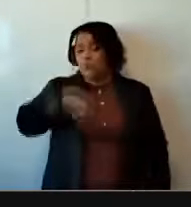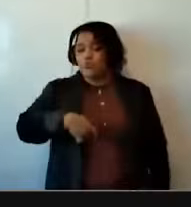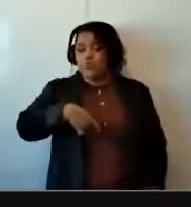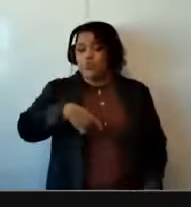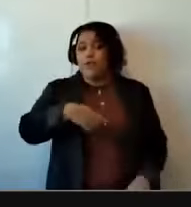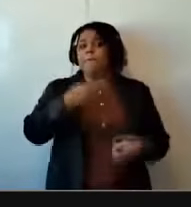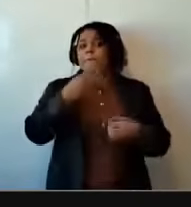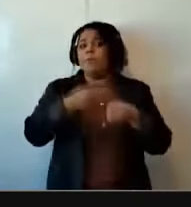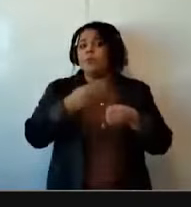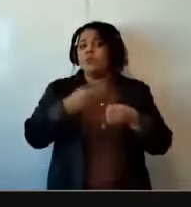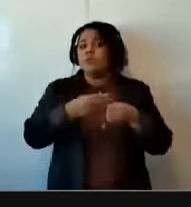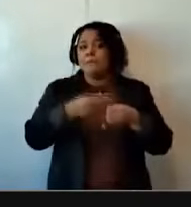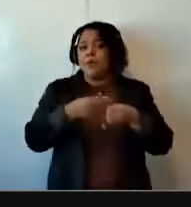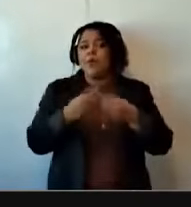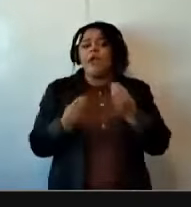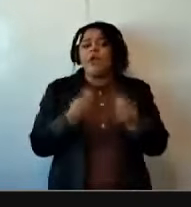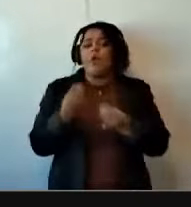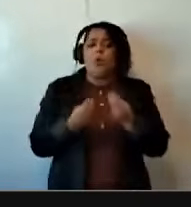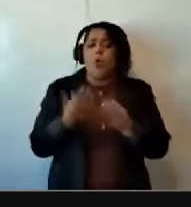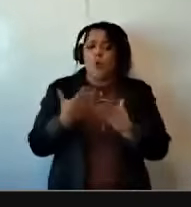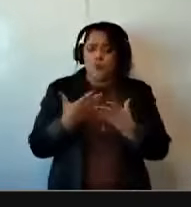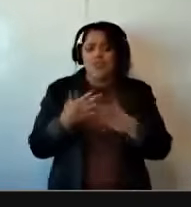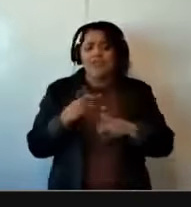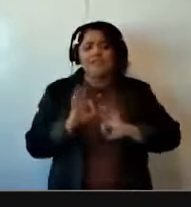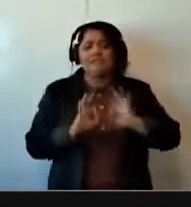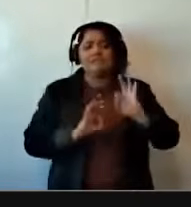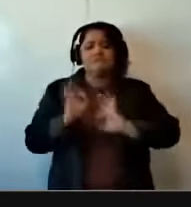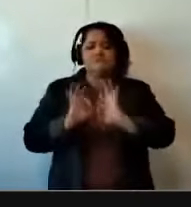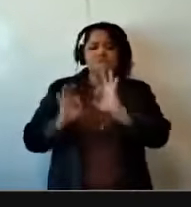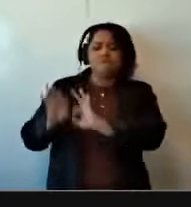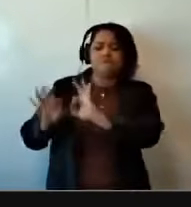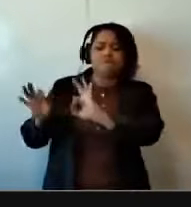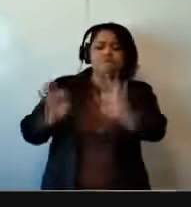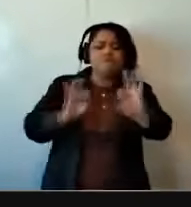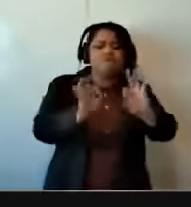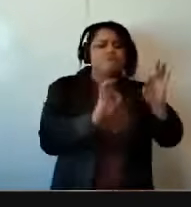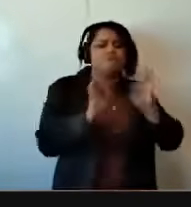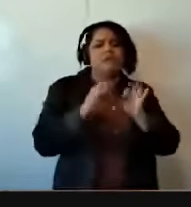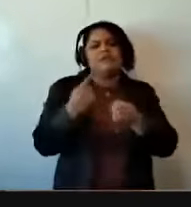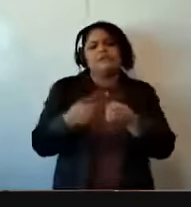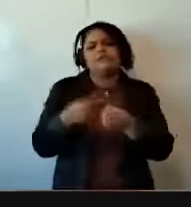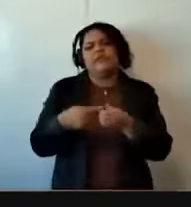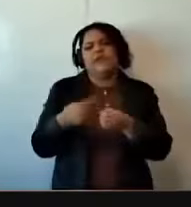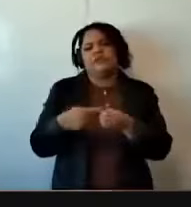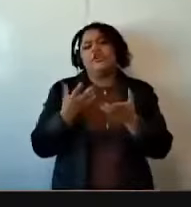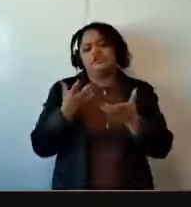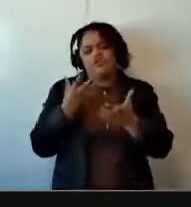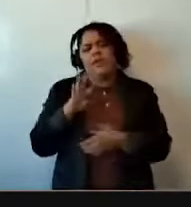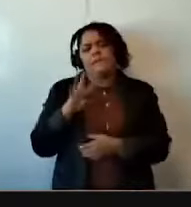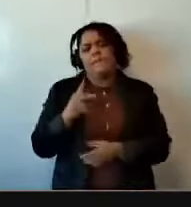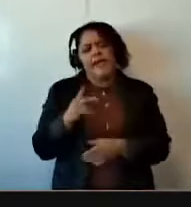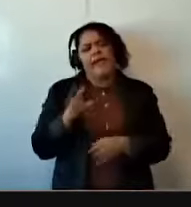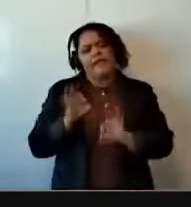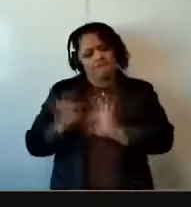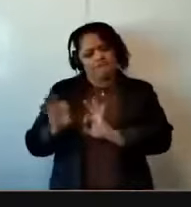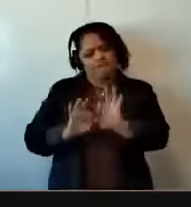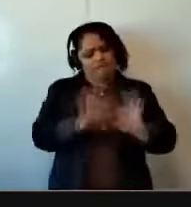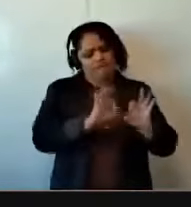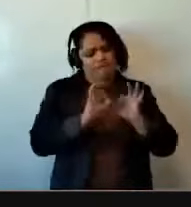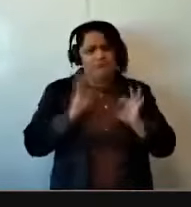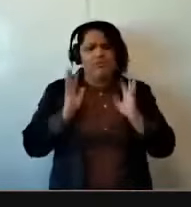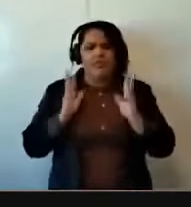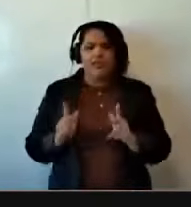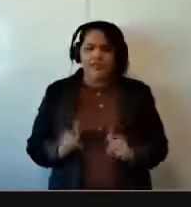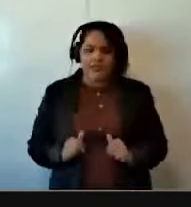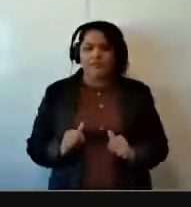se organiza. E, de fato, o que a gente quer é uma Belo Horizonte organizada, uma Belo Horizonte limpa, uma Belo